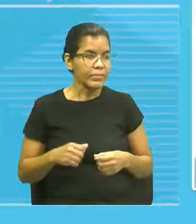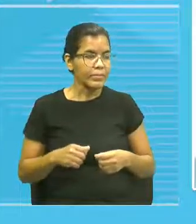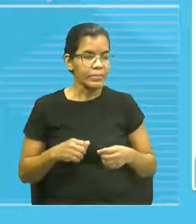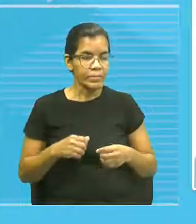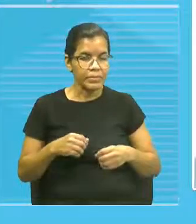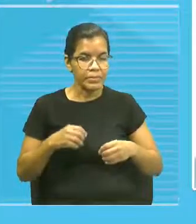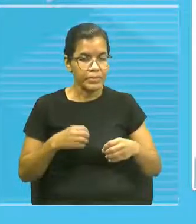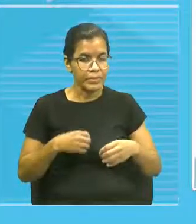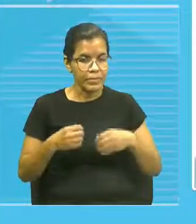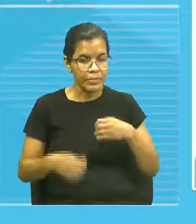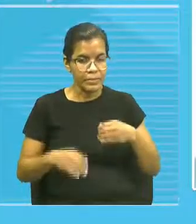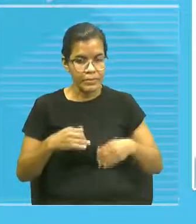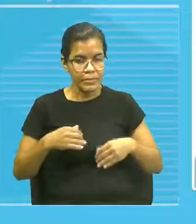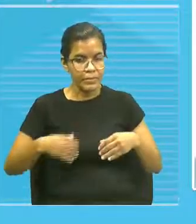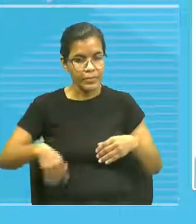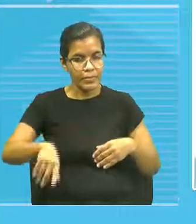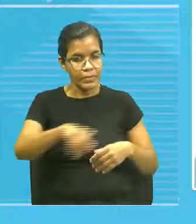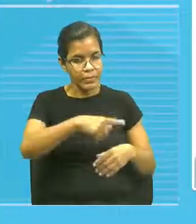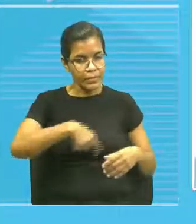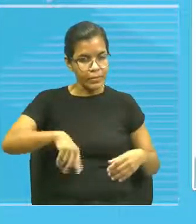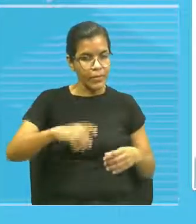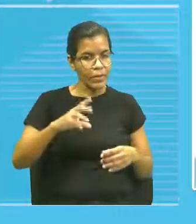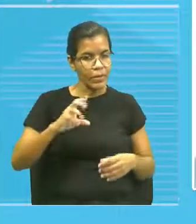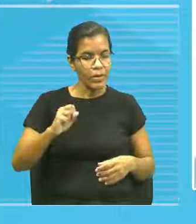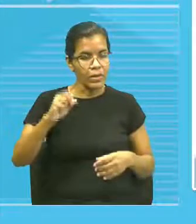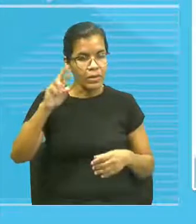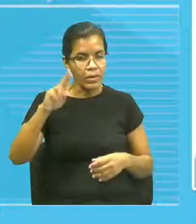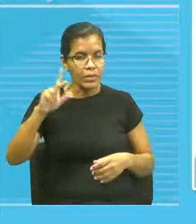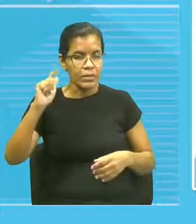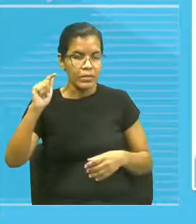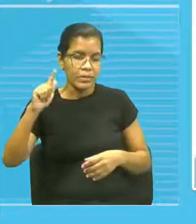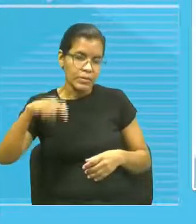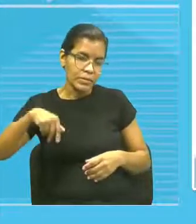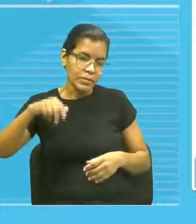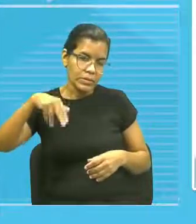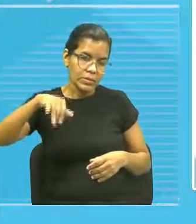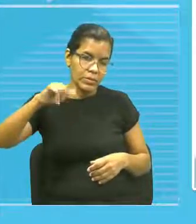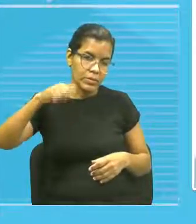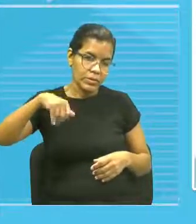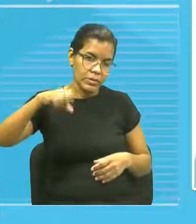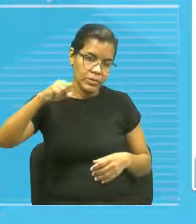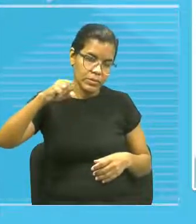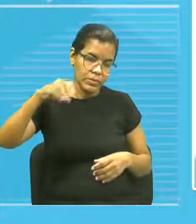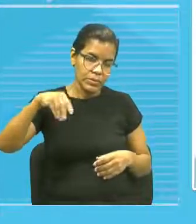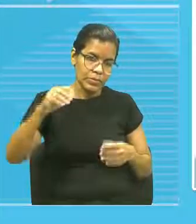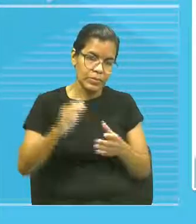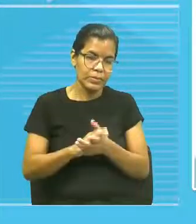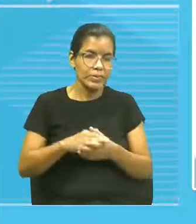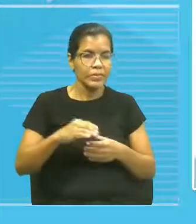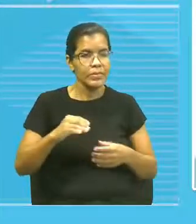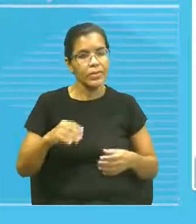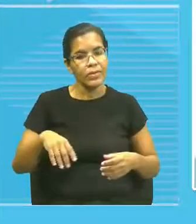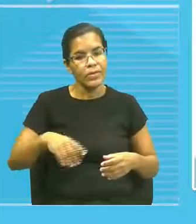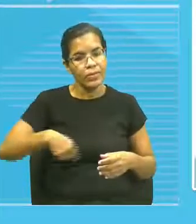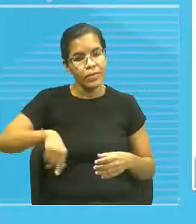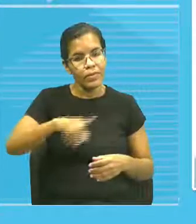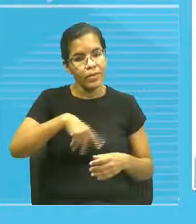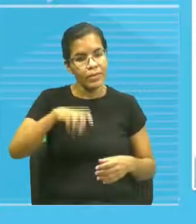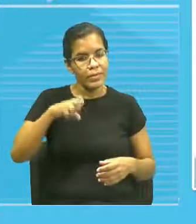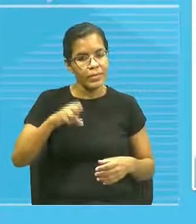é o nosso metabolismo basal, certo? É o nosso metabolismo basal.